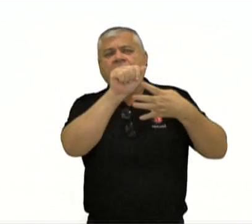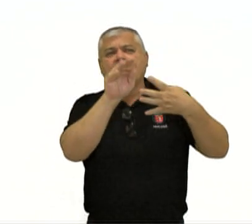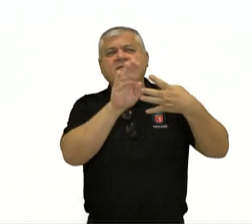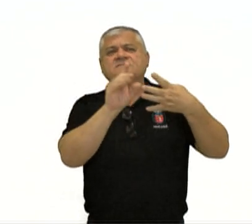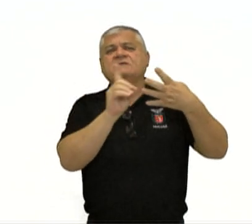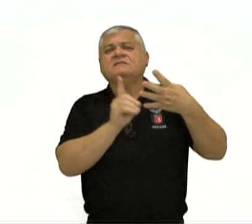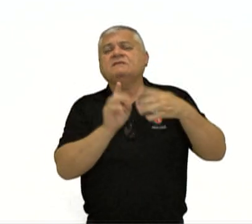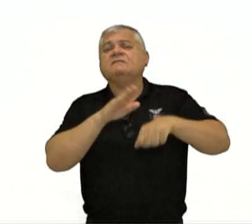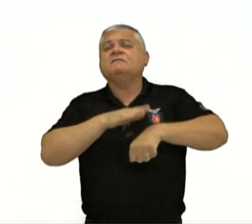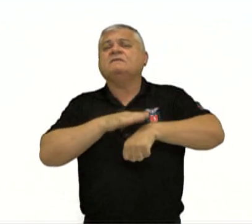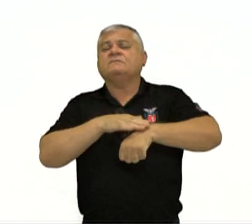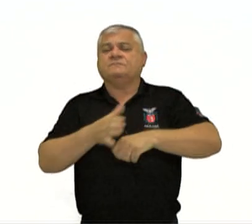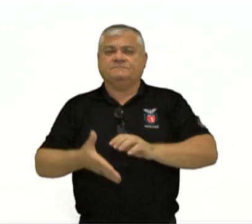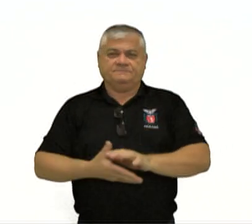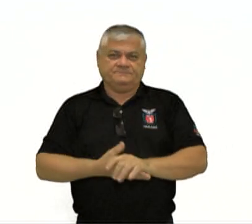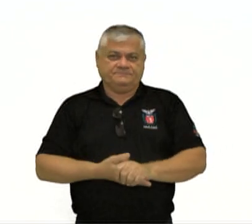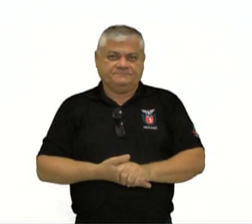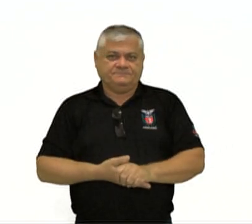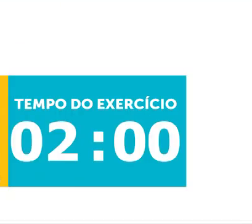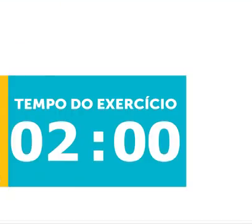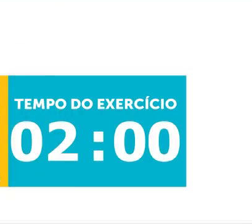você.